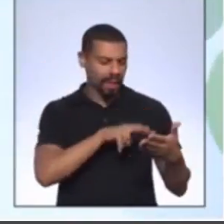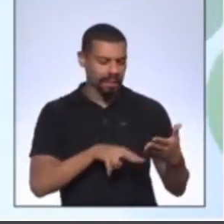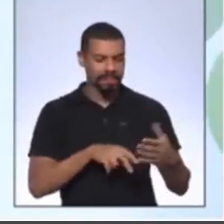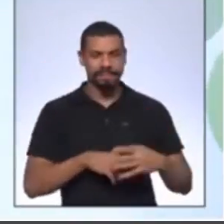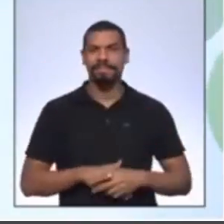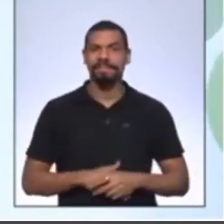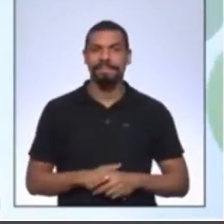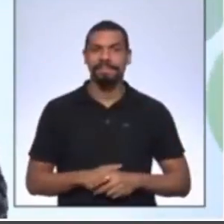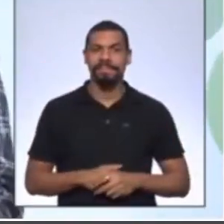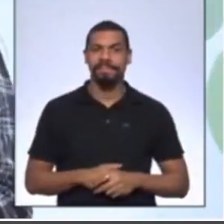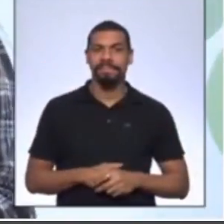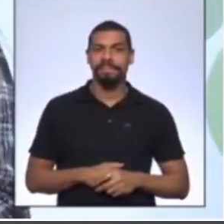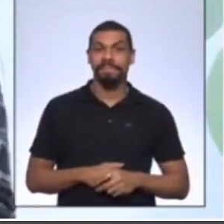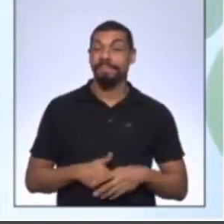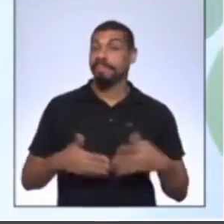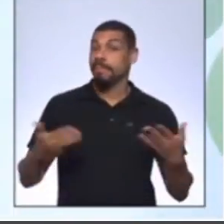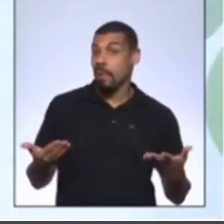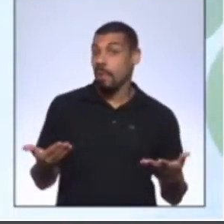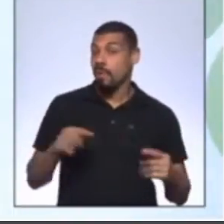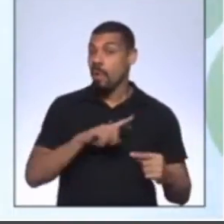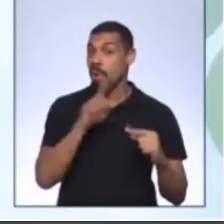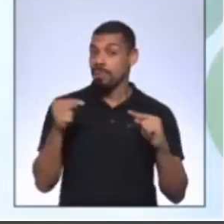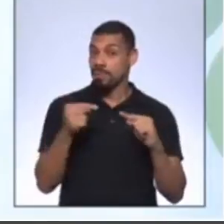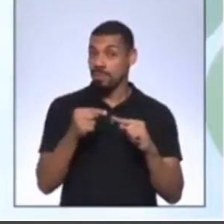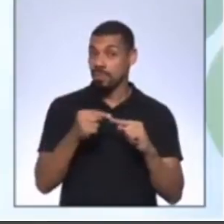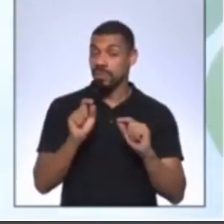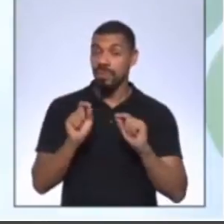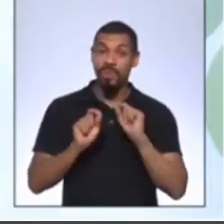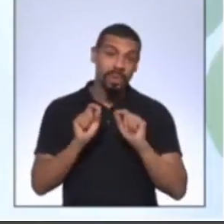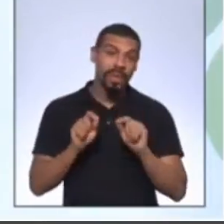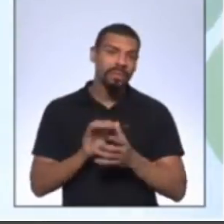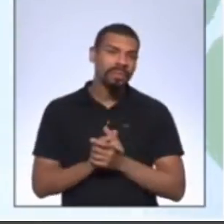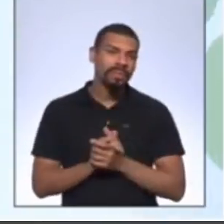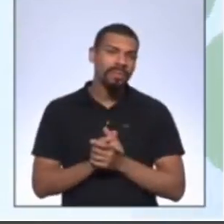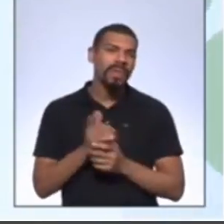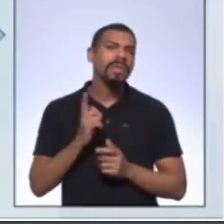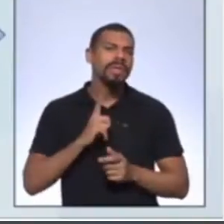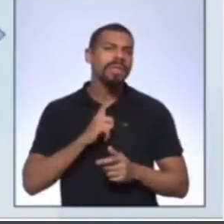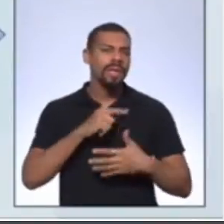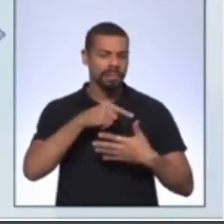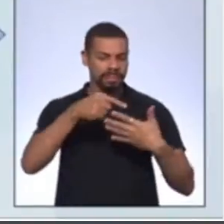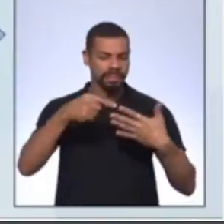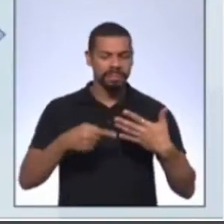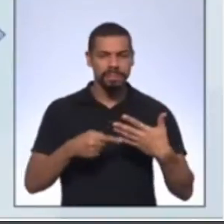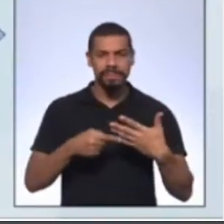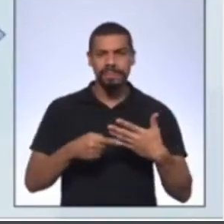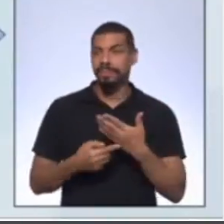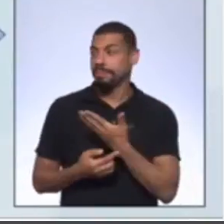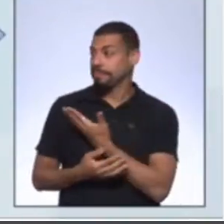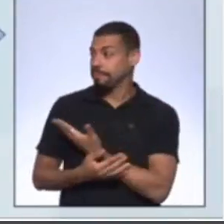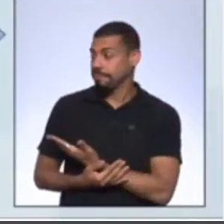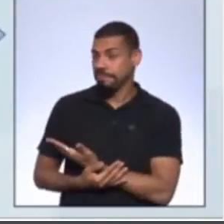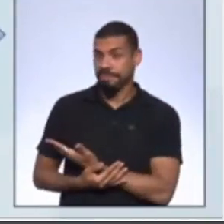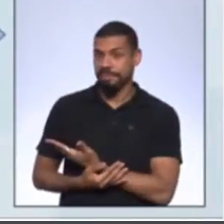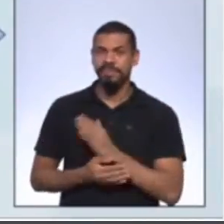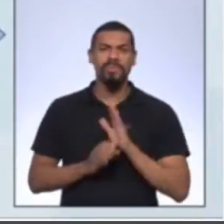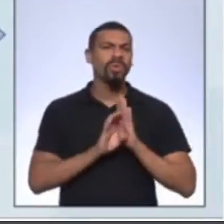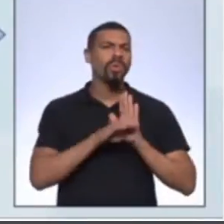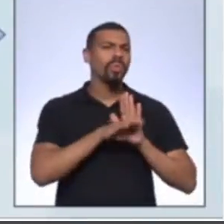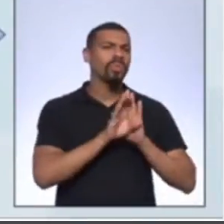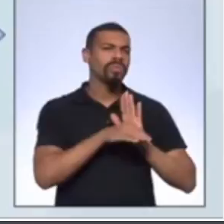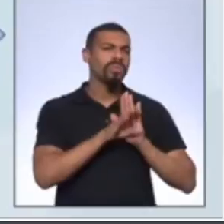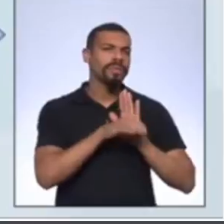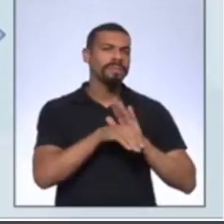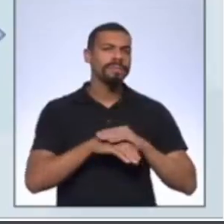vendo então hoje com o objetivo de conhecimento né nós temos aí os conteúdos os conceitos e processos de